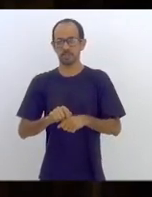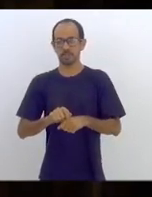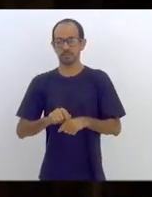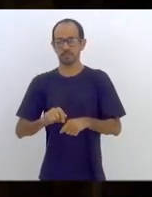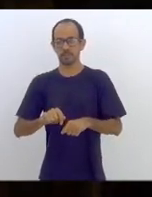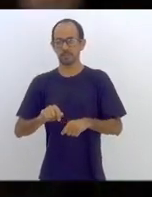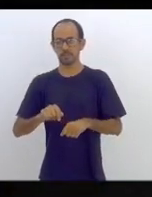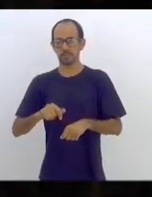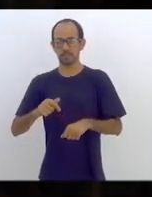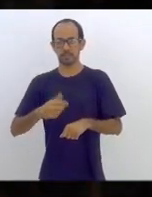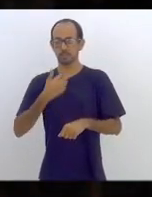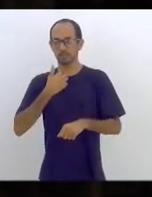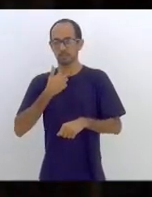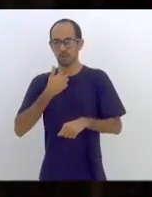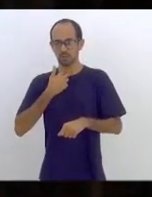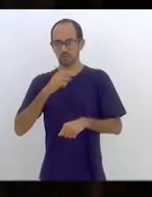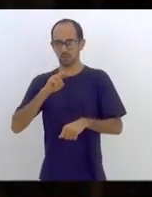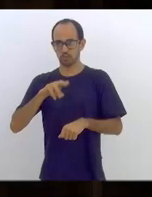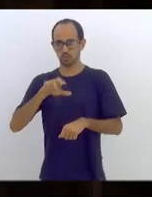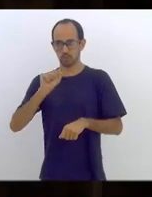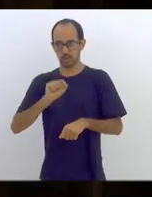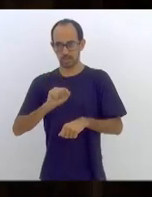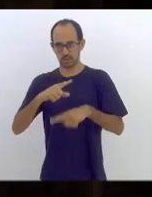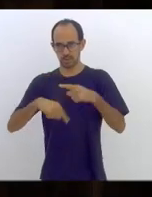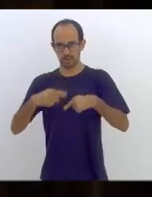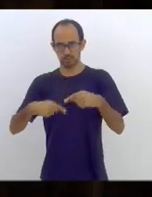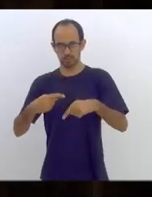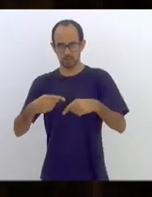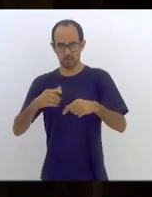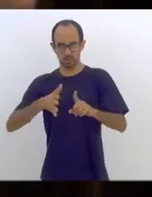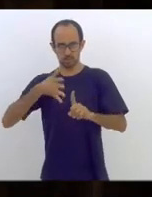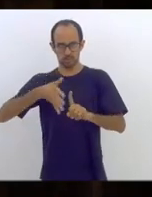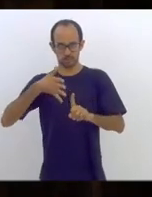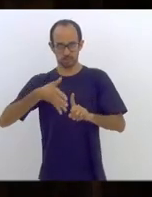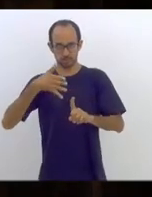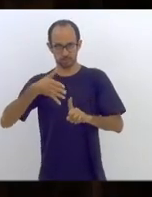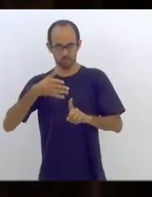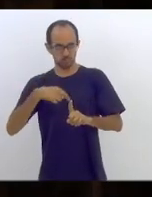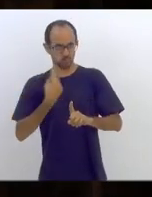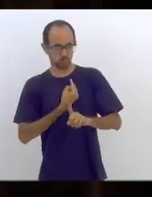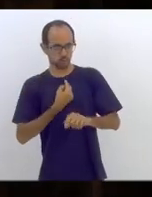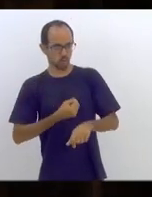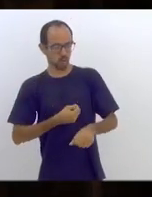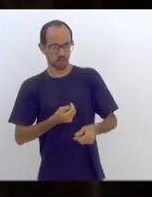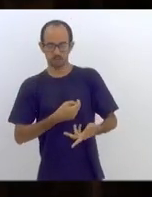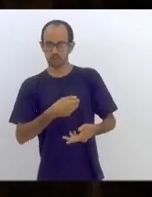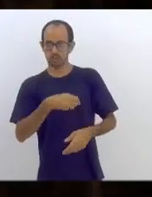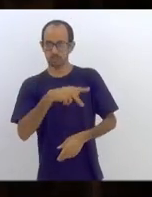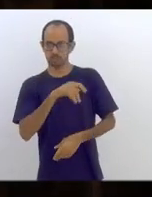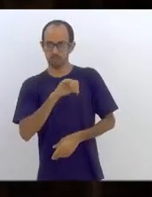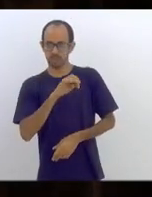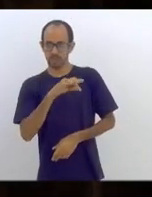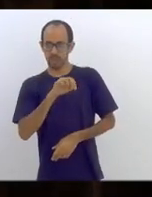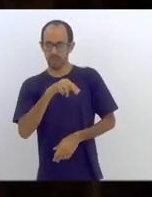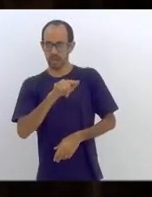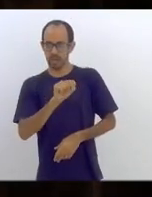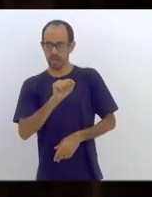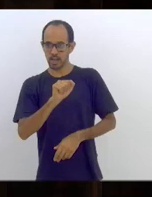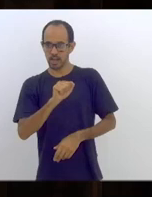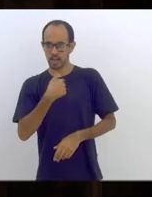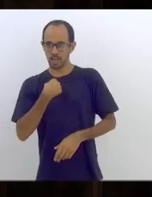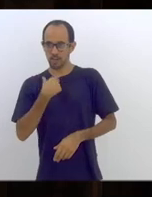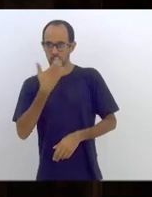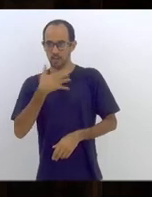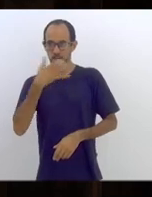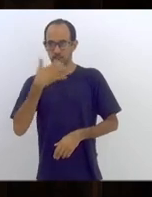Mas eu não poderia nunca, depois do discurso do nosso formidável Pitanga, cantar alguma coisa